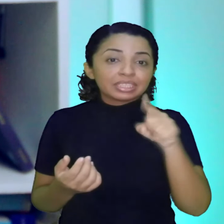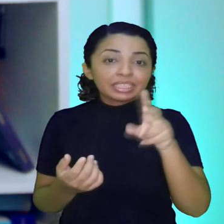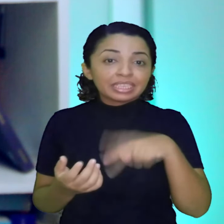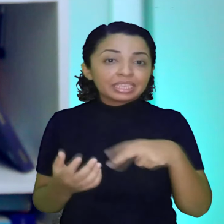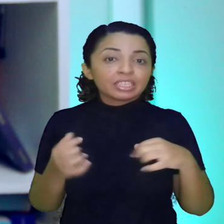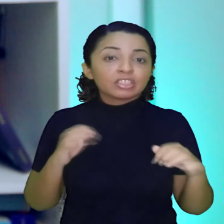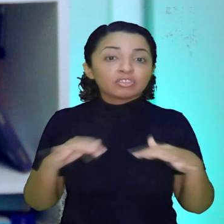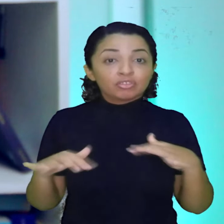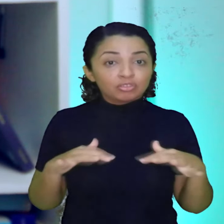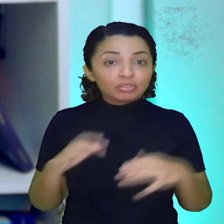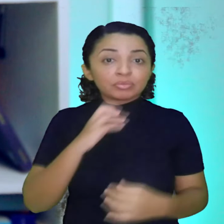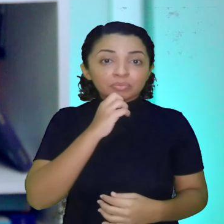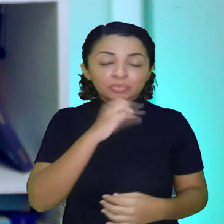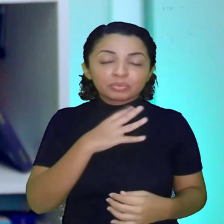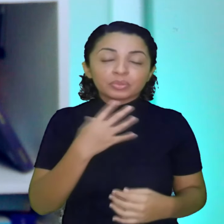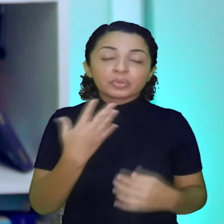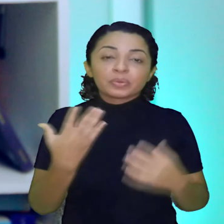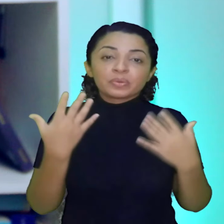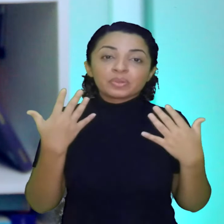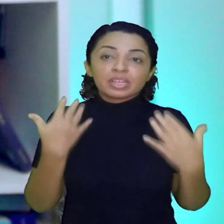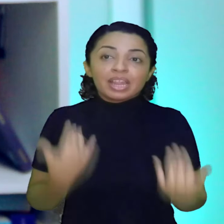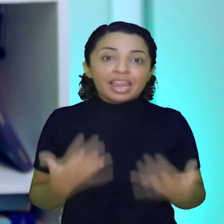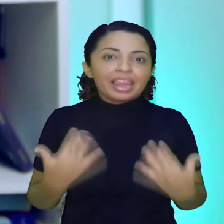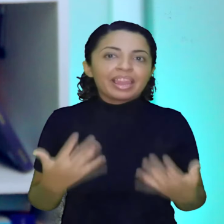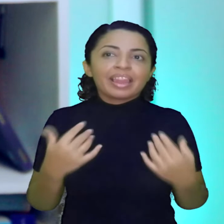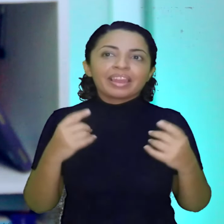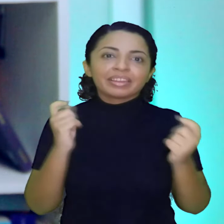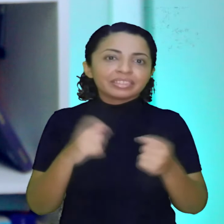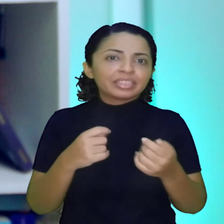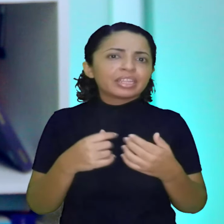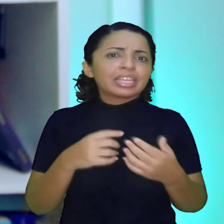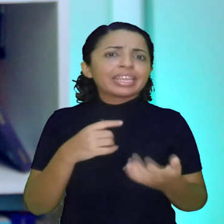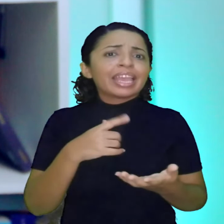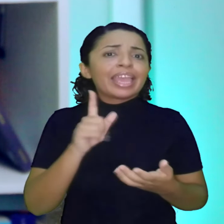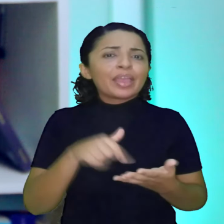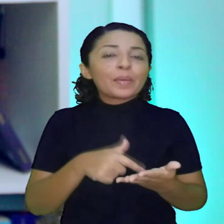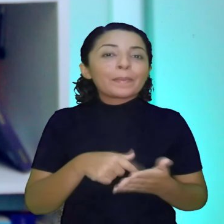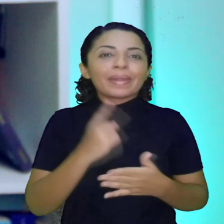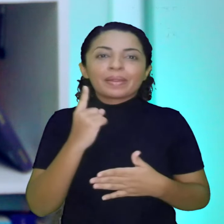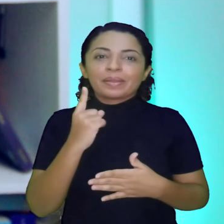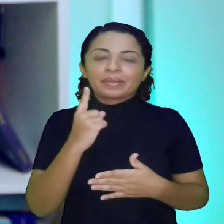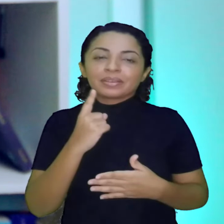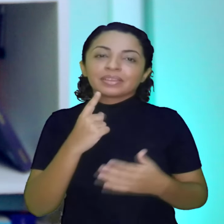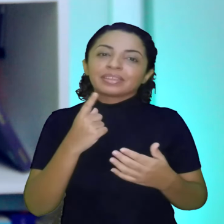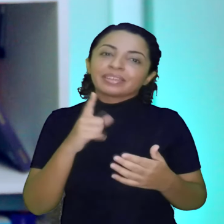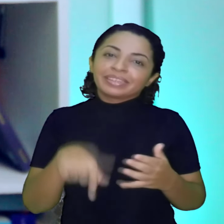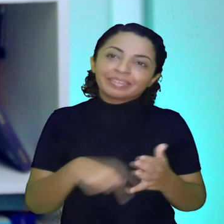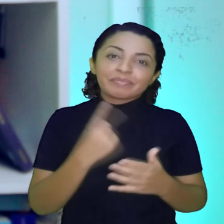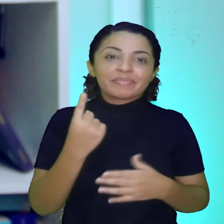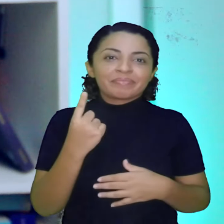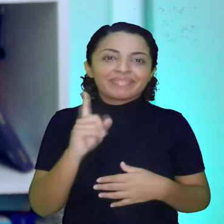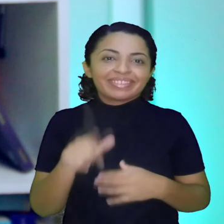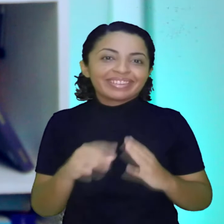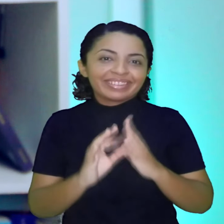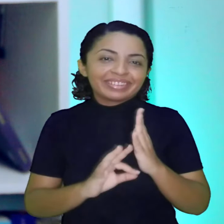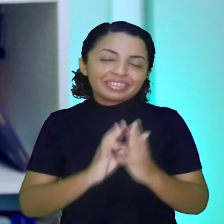dinâmica boa, numa rapidez, numa fluidez muito boa. É um livro de estreia, inclusive, então a gente tem que levar isso em consideração também. Eu acho